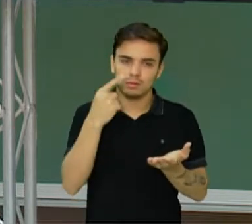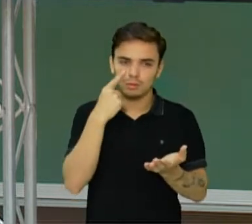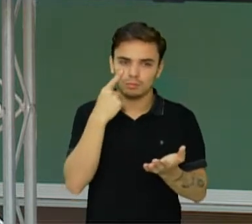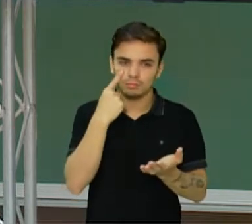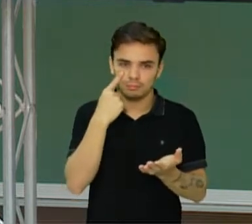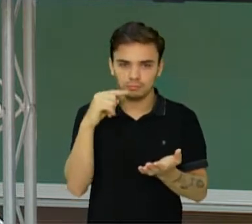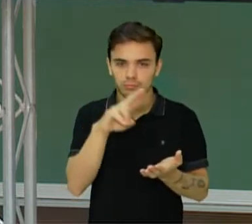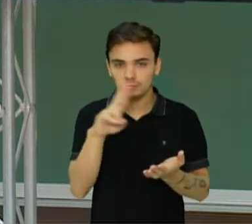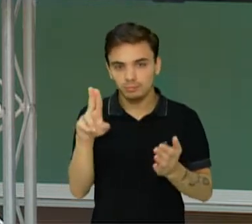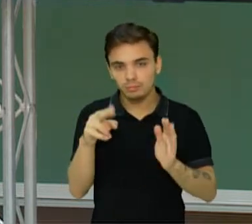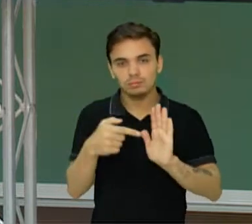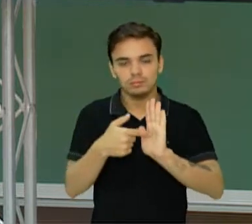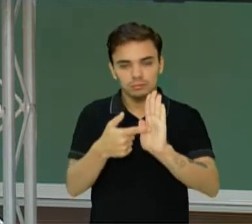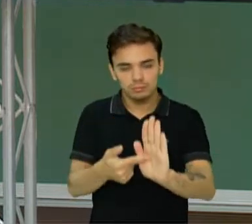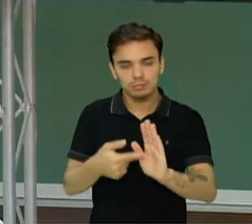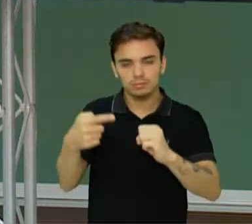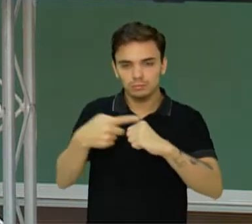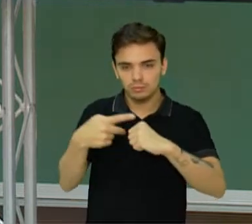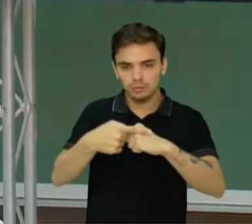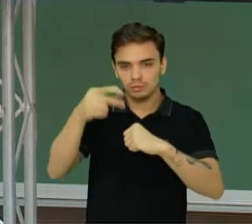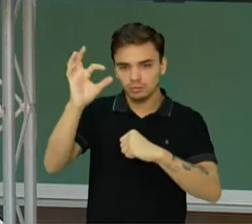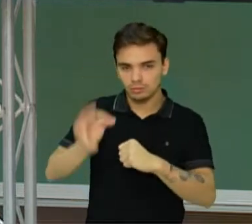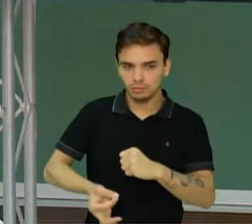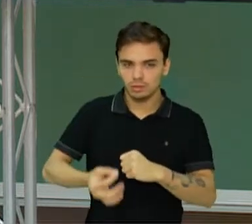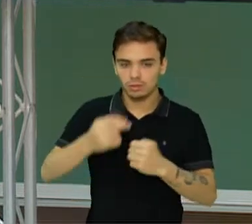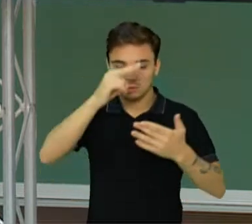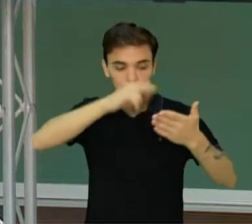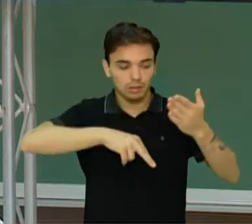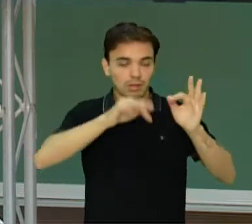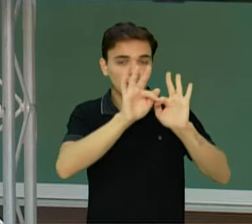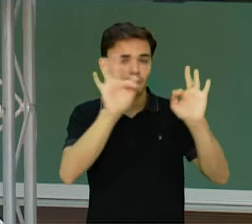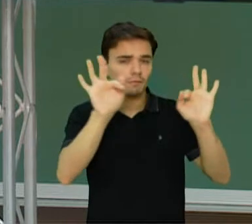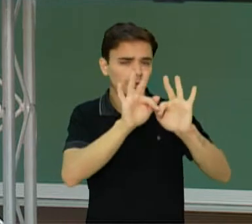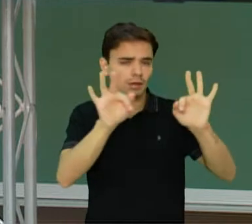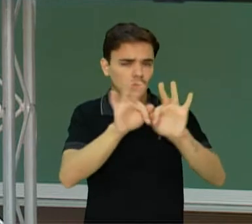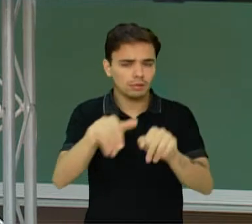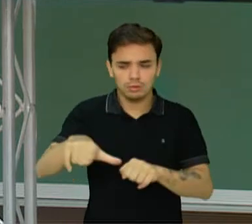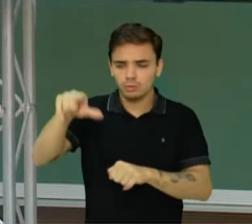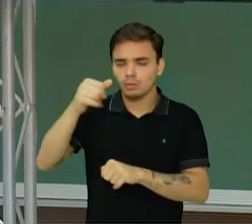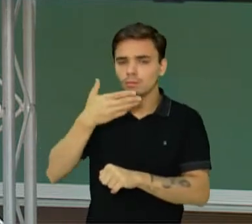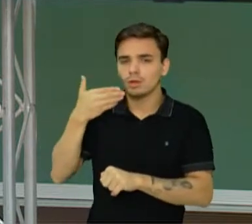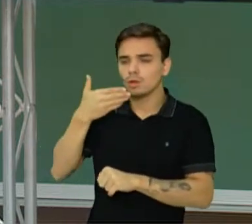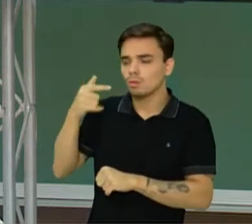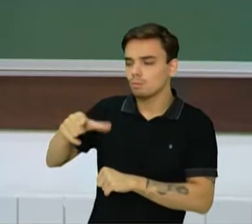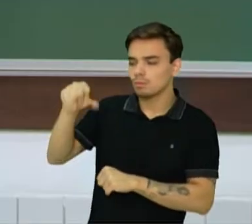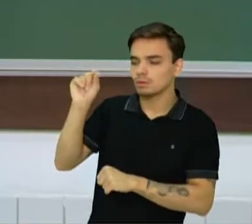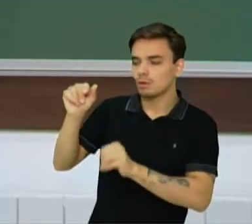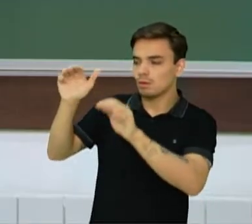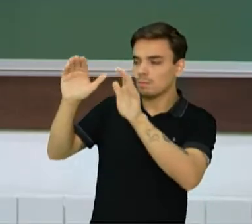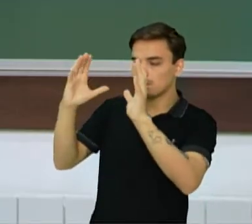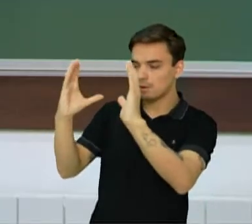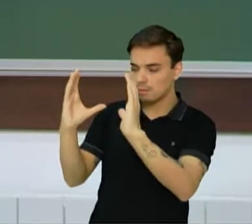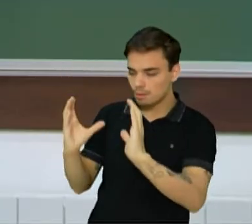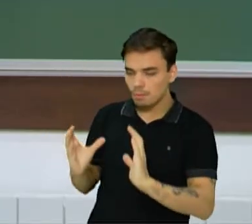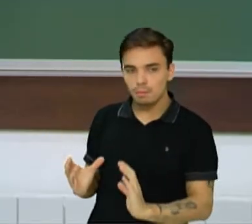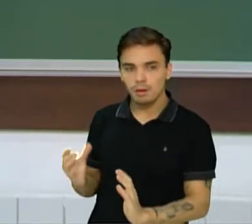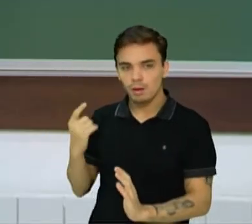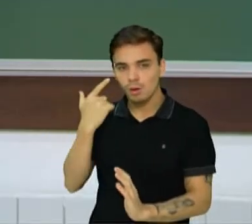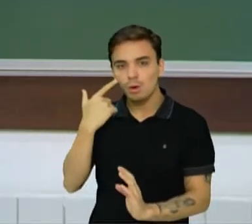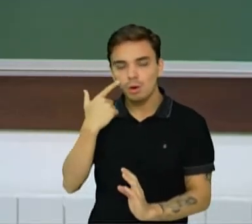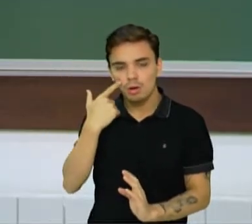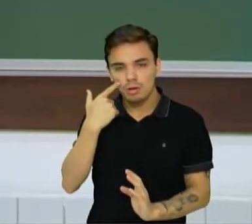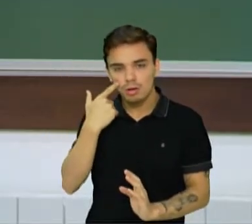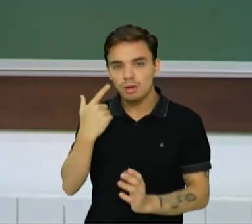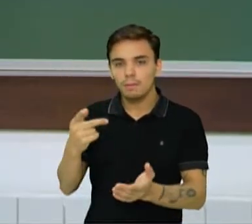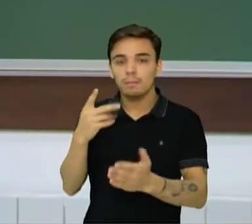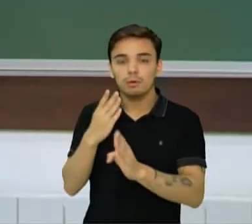o pronome correto. Leiam as frases e escolha a melhor opção que está entre parênteses. Como que eu vou fazer isso? Busca no